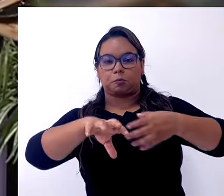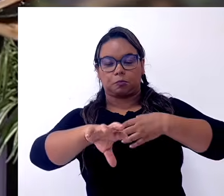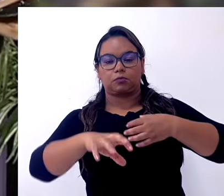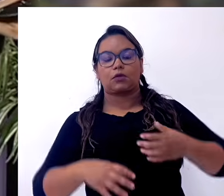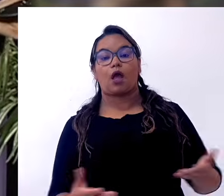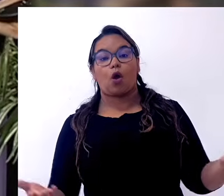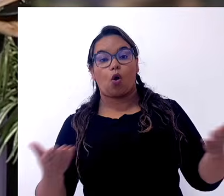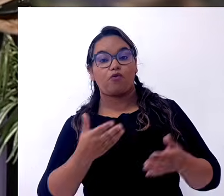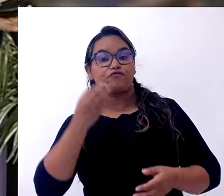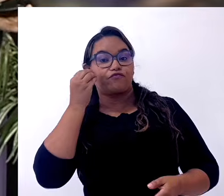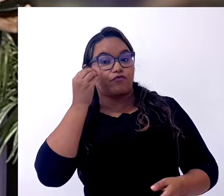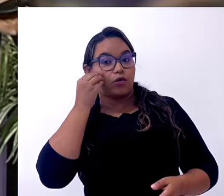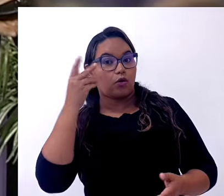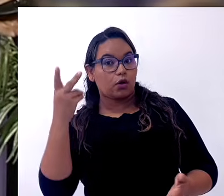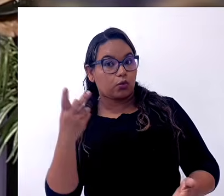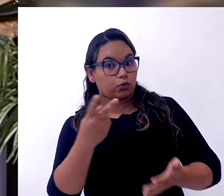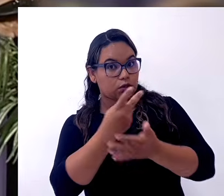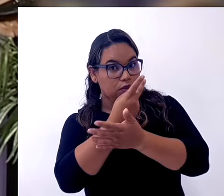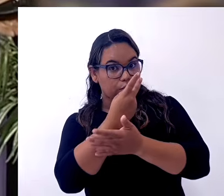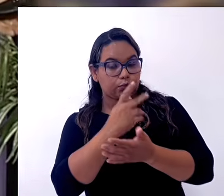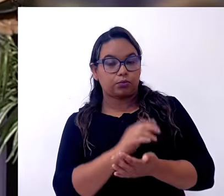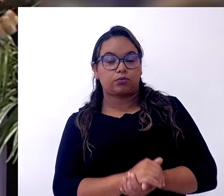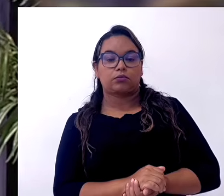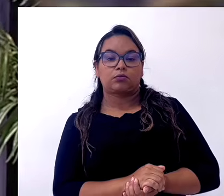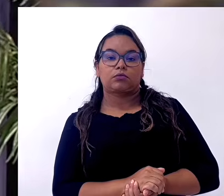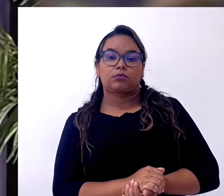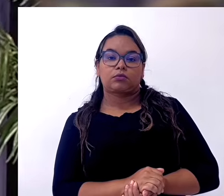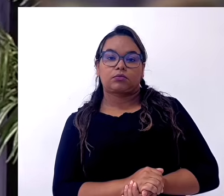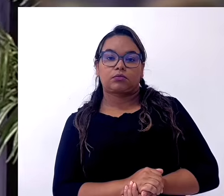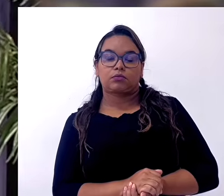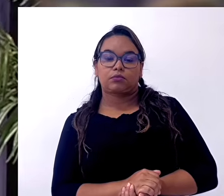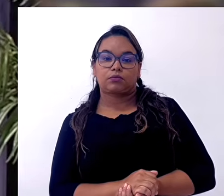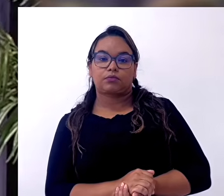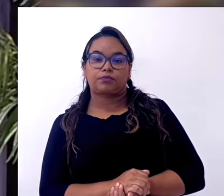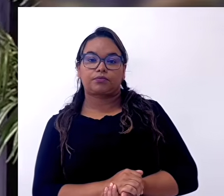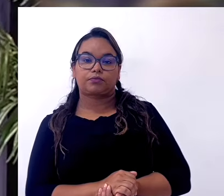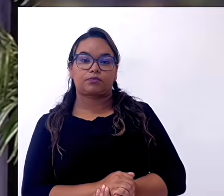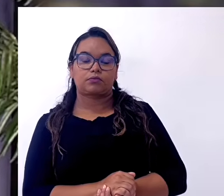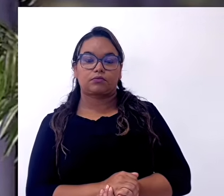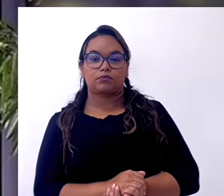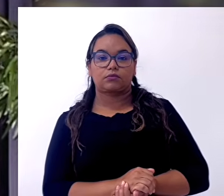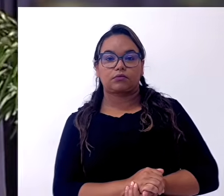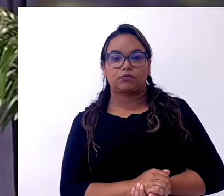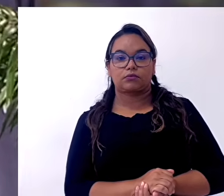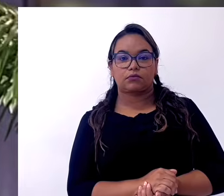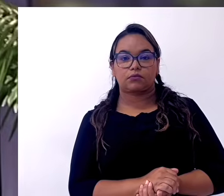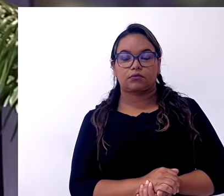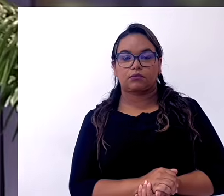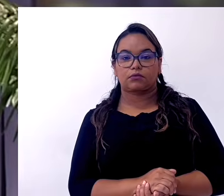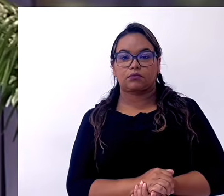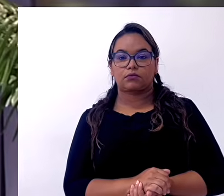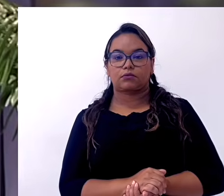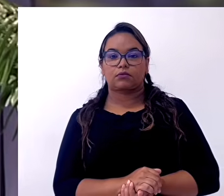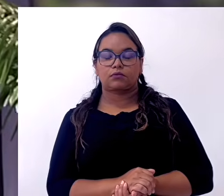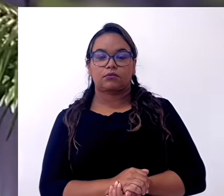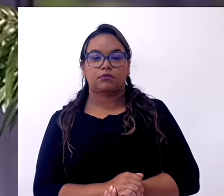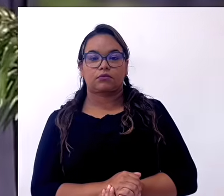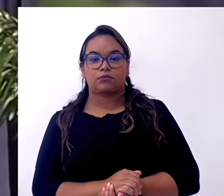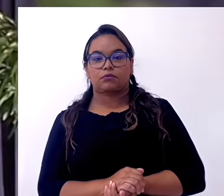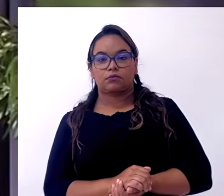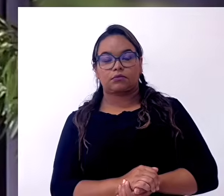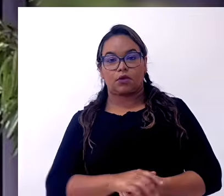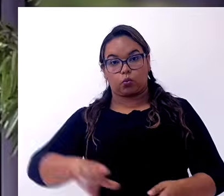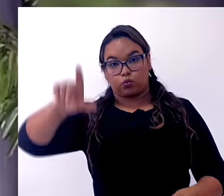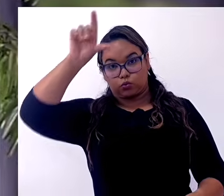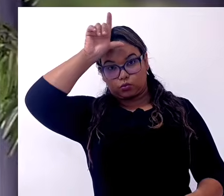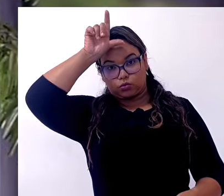num pedaço do eixo do caminhão e o encontrou. Mas o problema é, como dizer que essa parte do eixo fazia